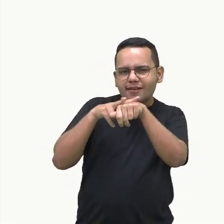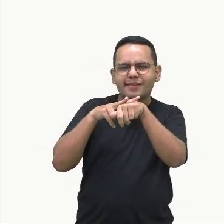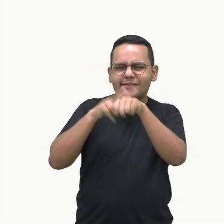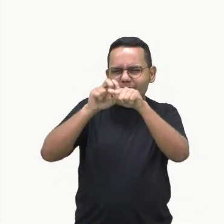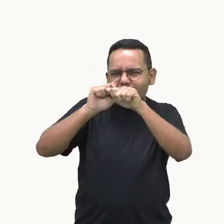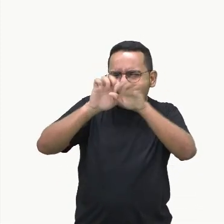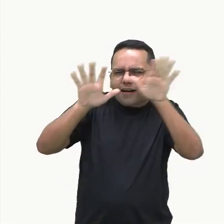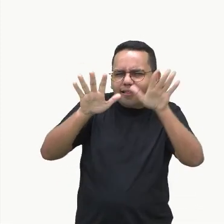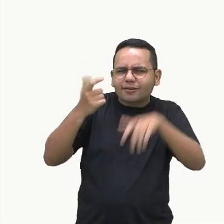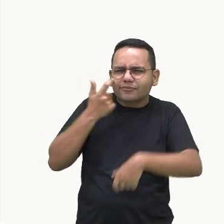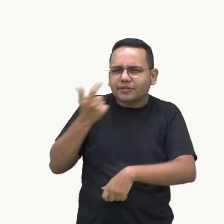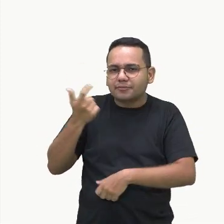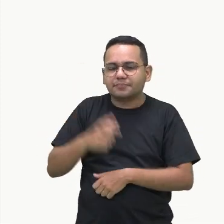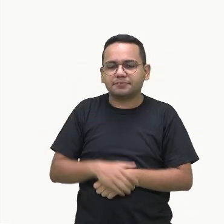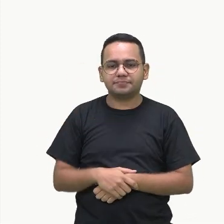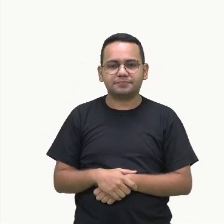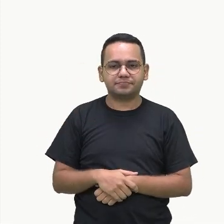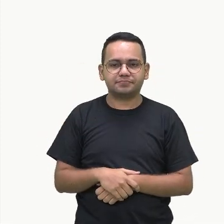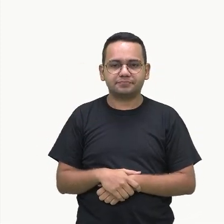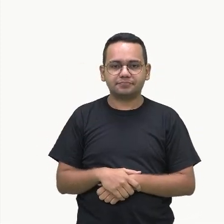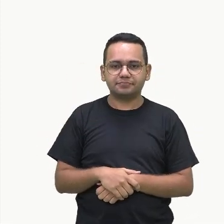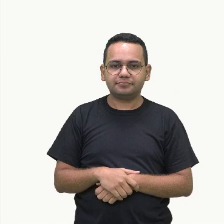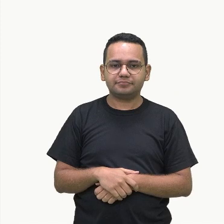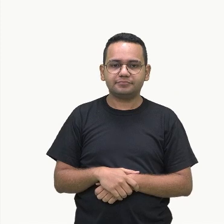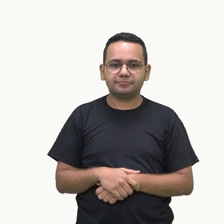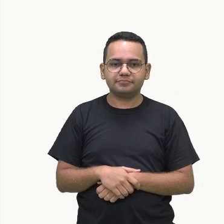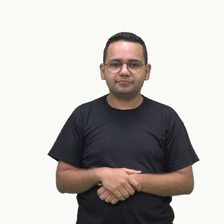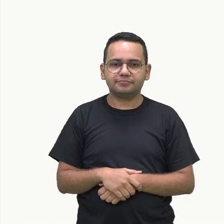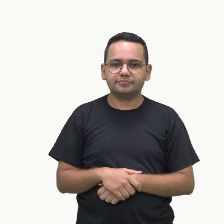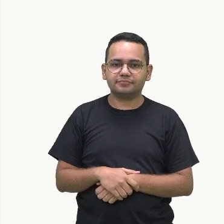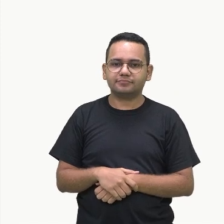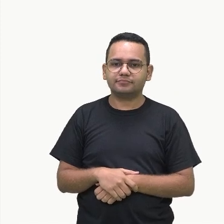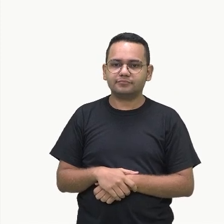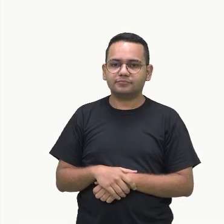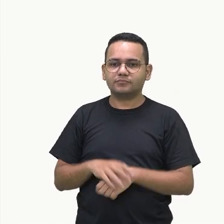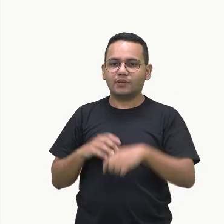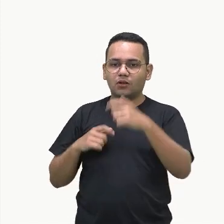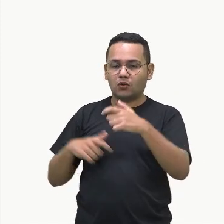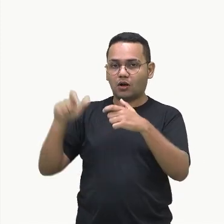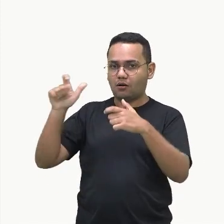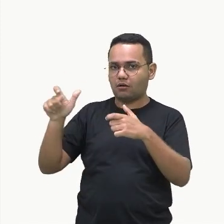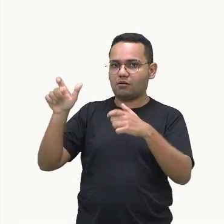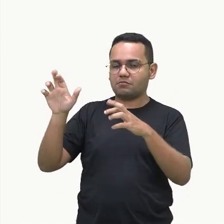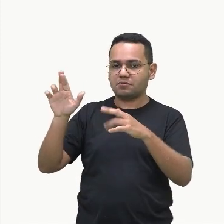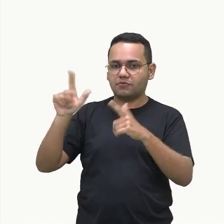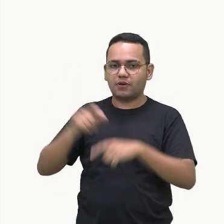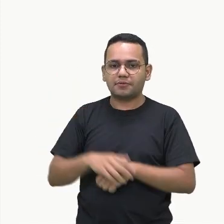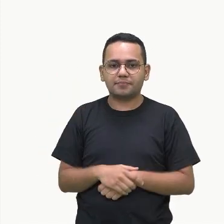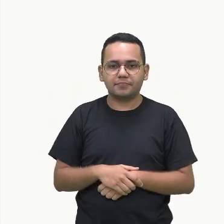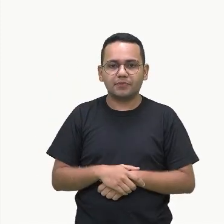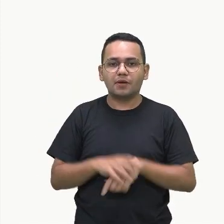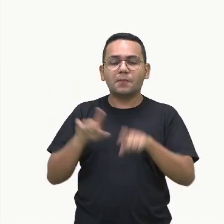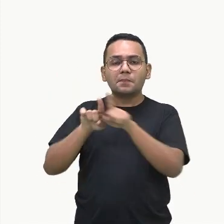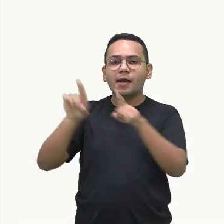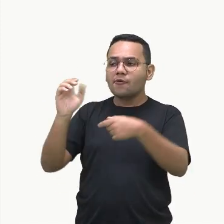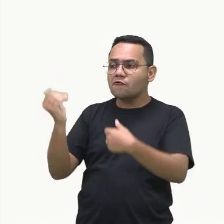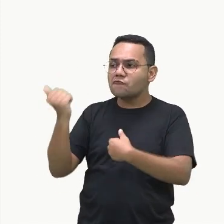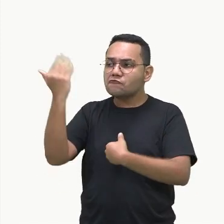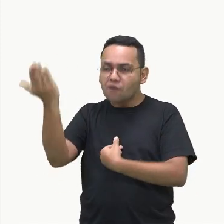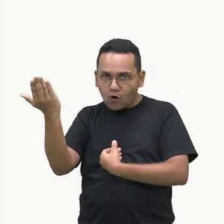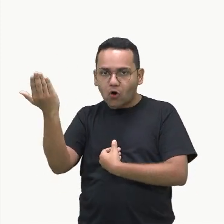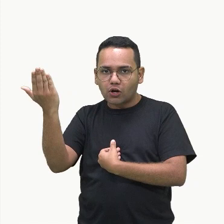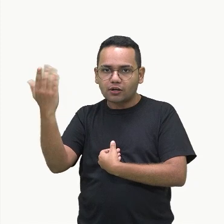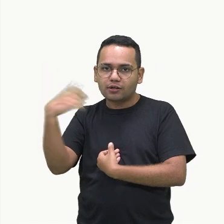Então, alterno, lados diferentes na transversal. Externos, porque eles pertencem à